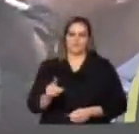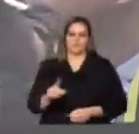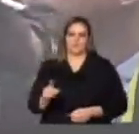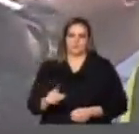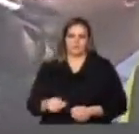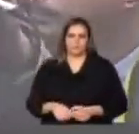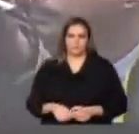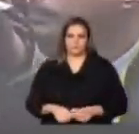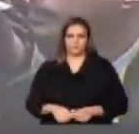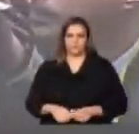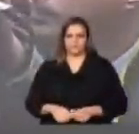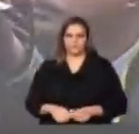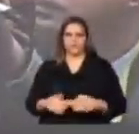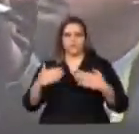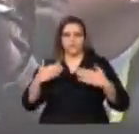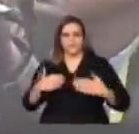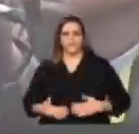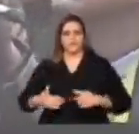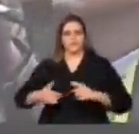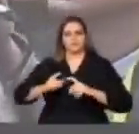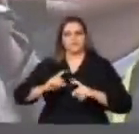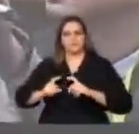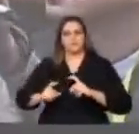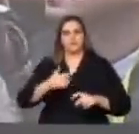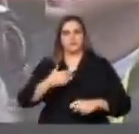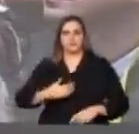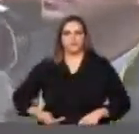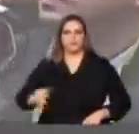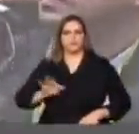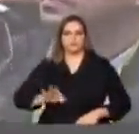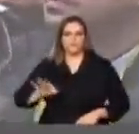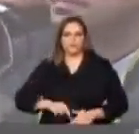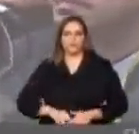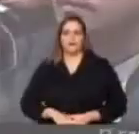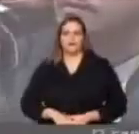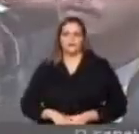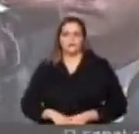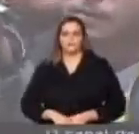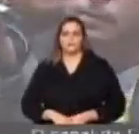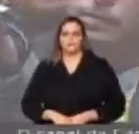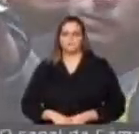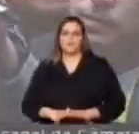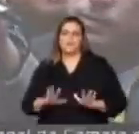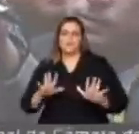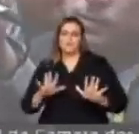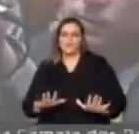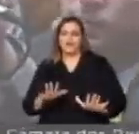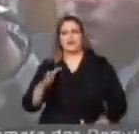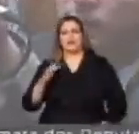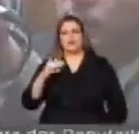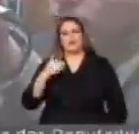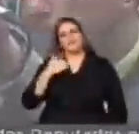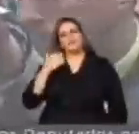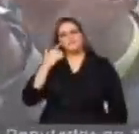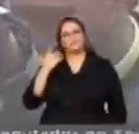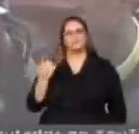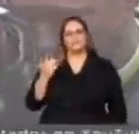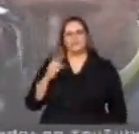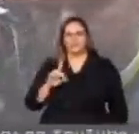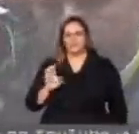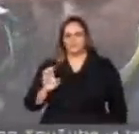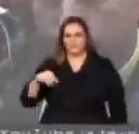que esse governo conduz esse país, mas entendo que na democracia